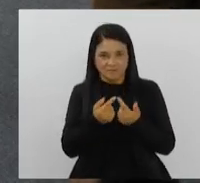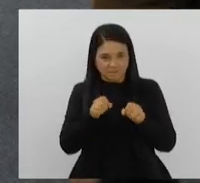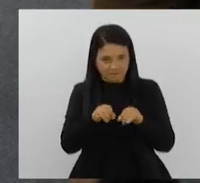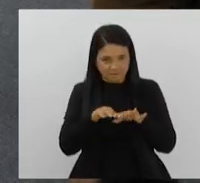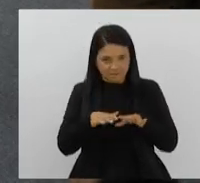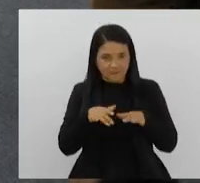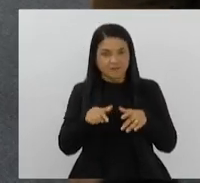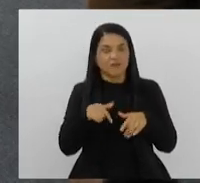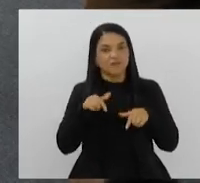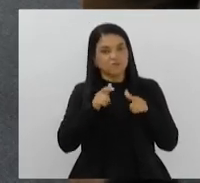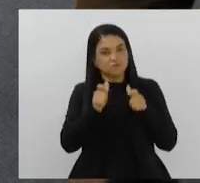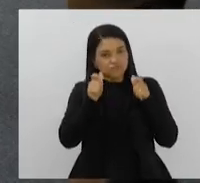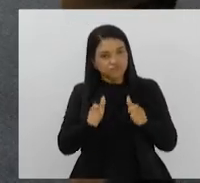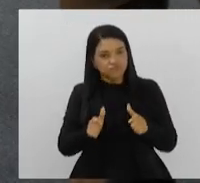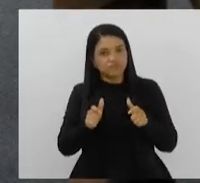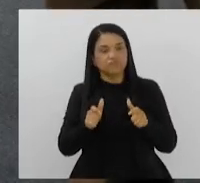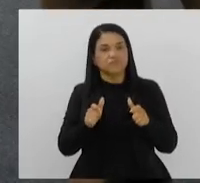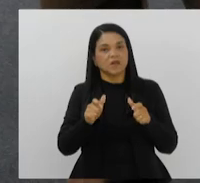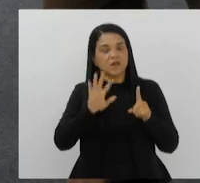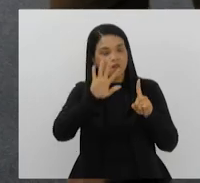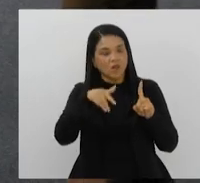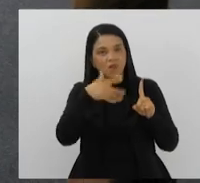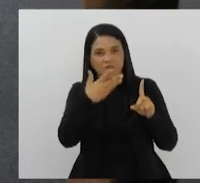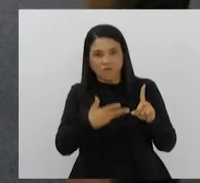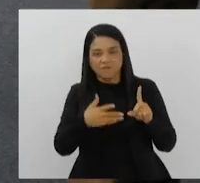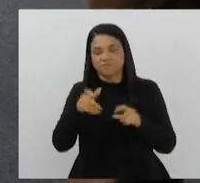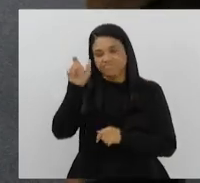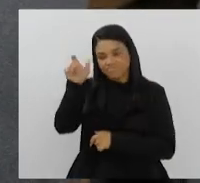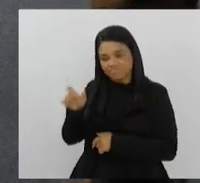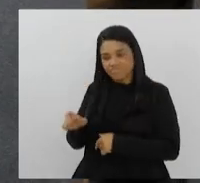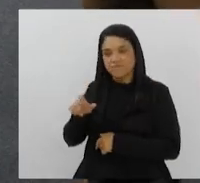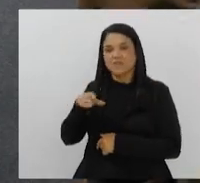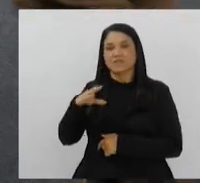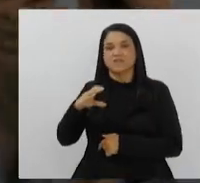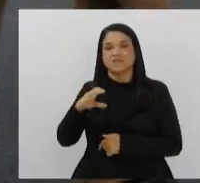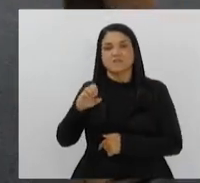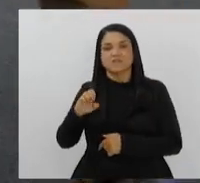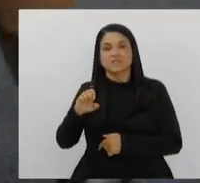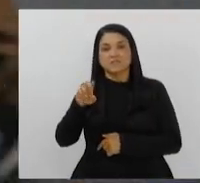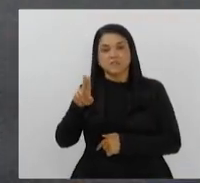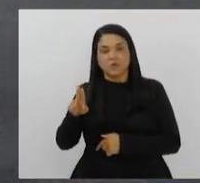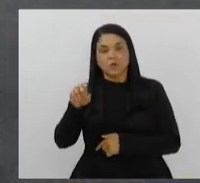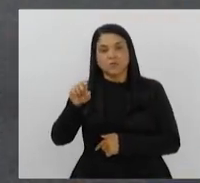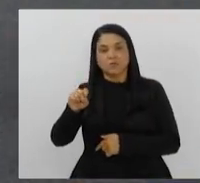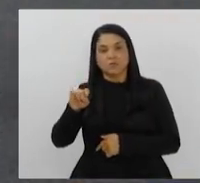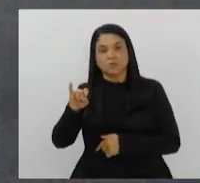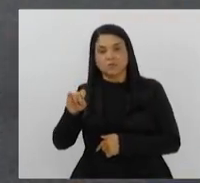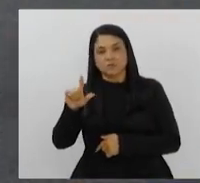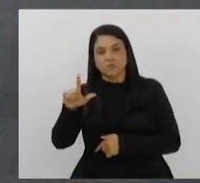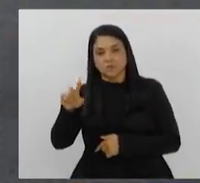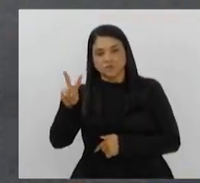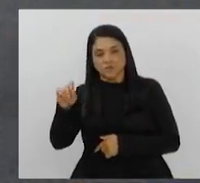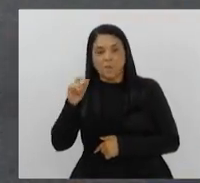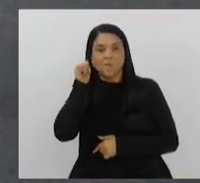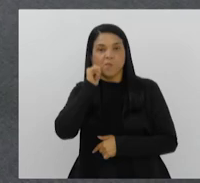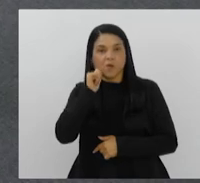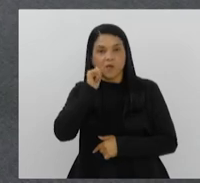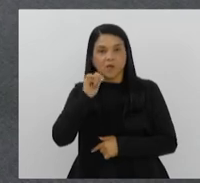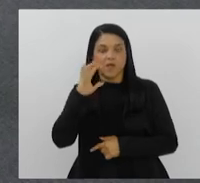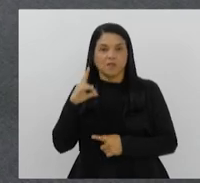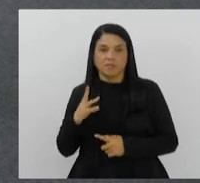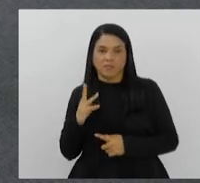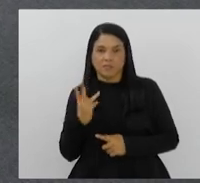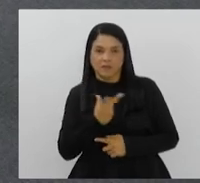louvar a trajetória política da CEL. CEL Silva Cavalcante é uma mulher transexual, psicóloga,